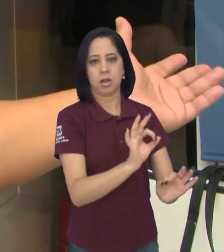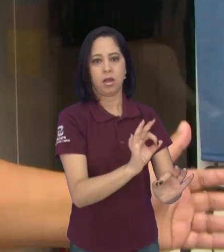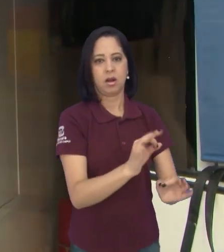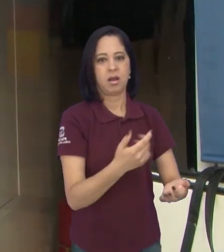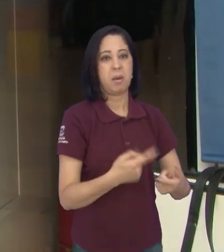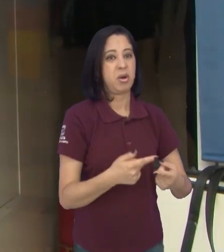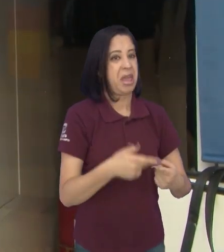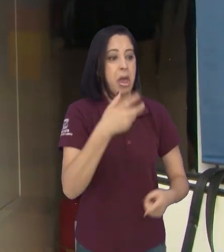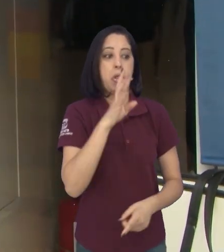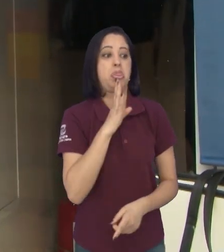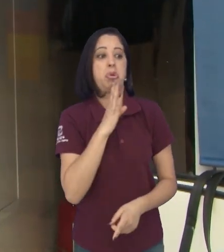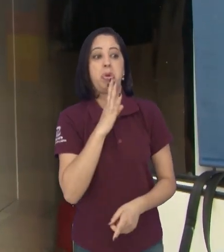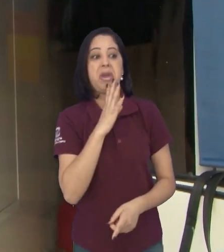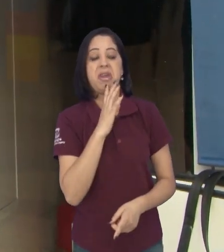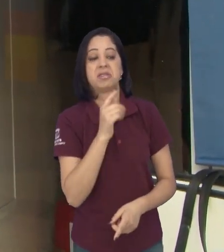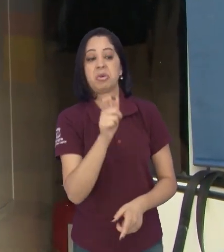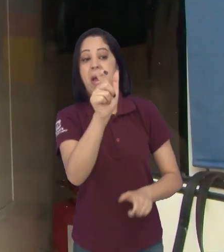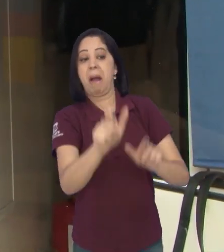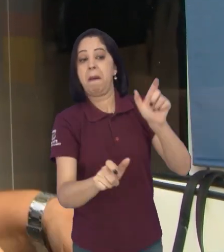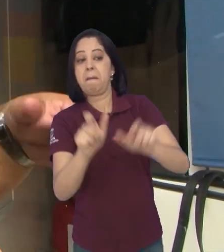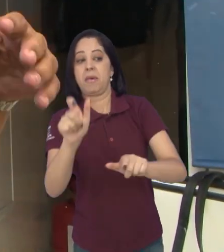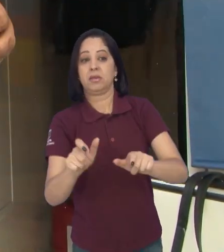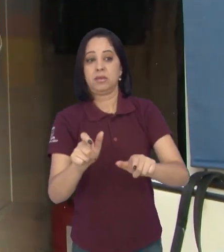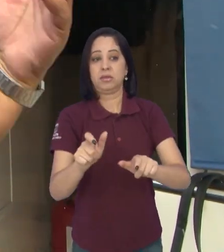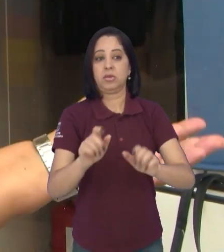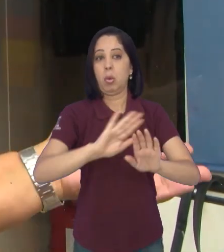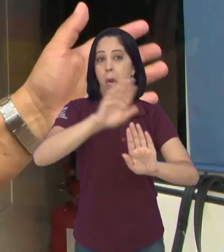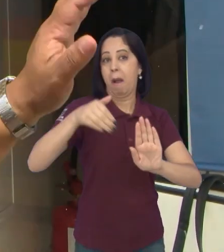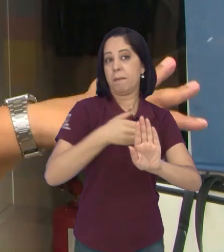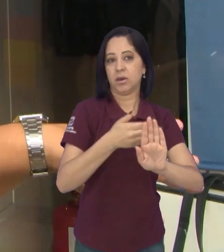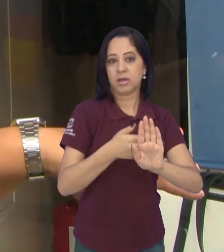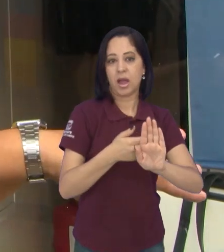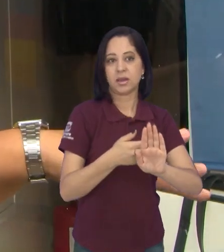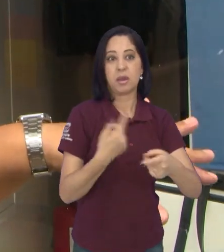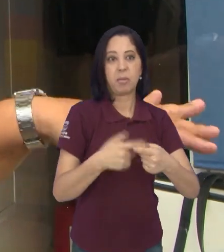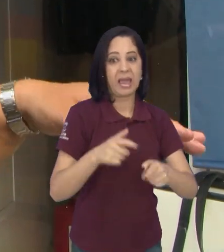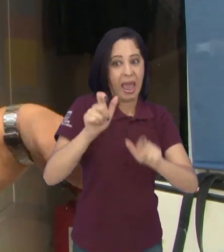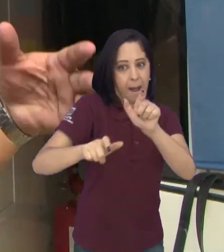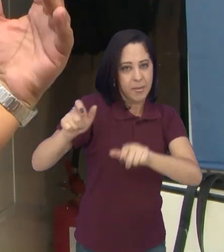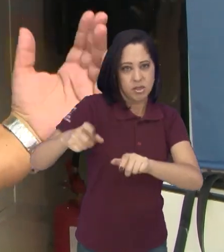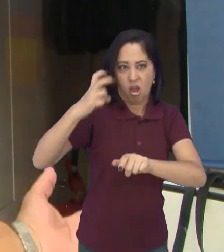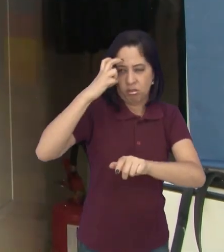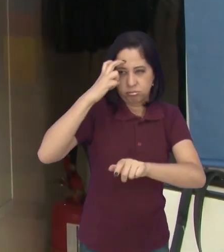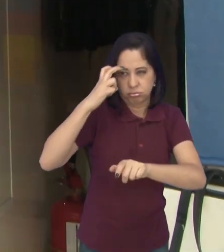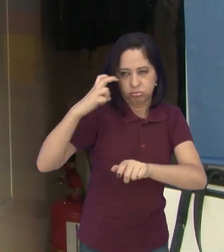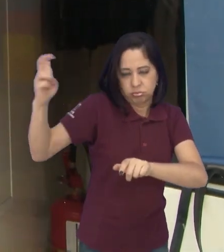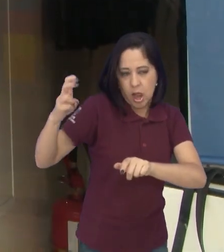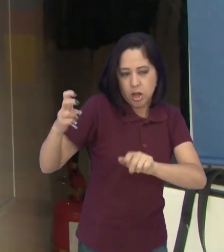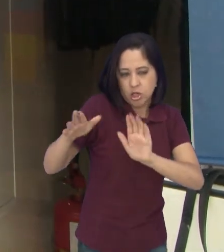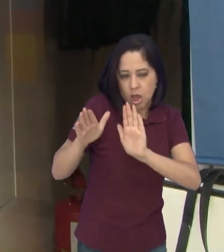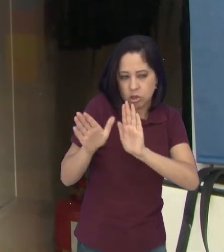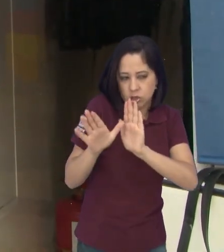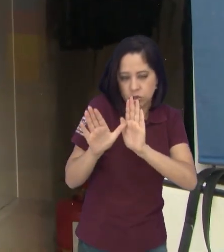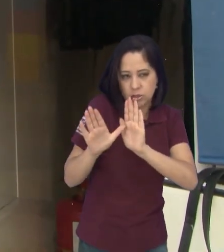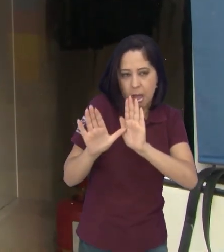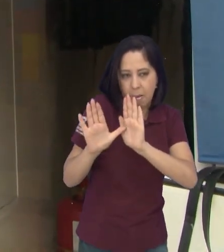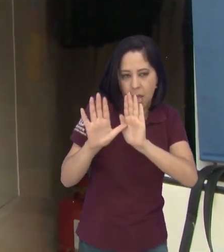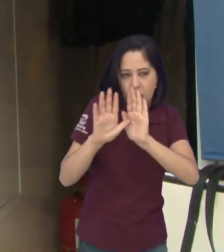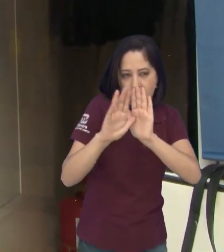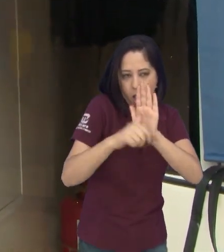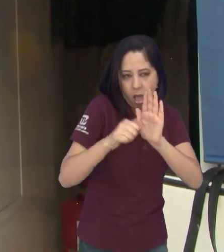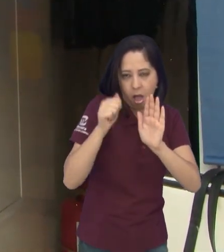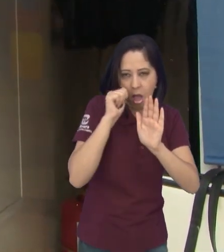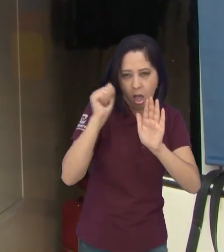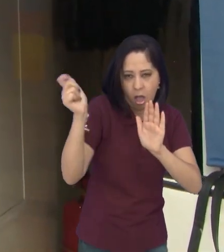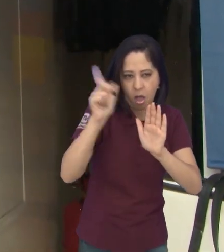outro lado, você não sabe o que está acontecendo, né? Tem pessoas que têm inteligência para usar as coisas para as coisas erradas, né? Então, a gente tem